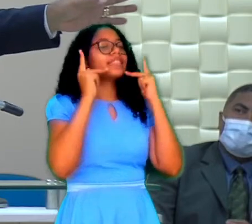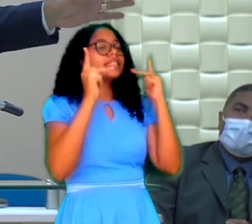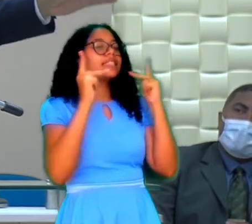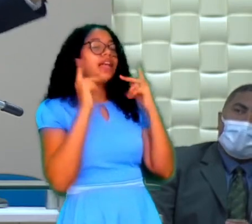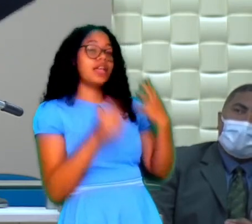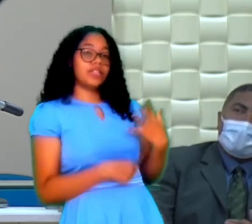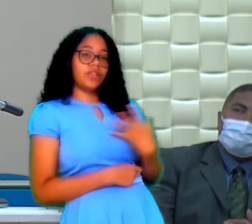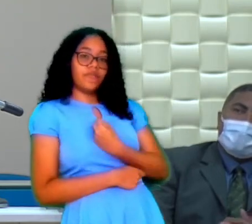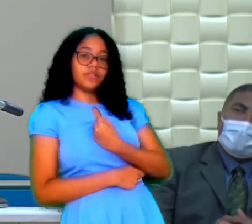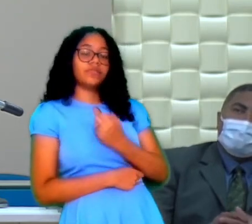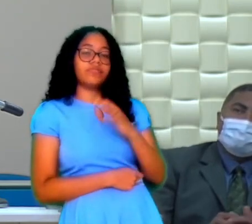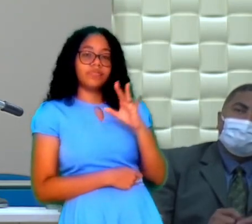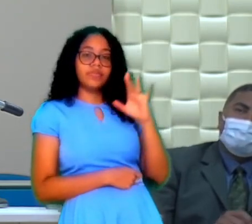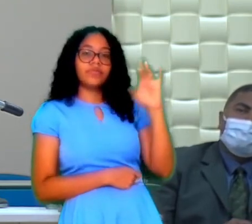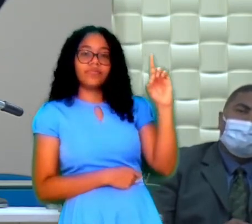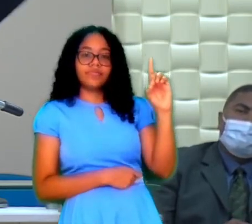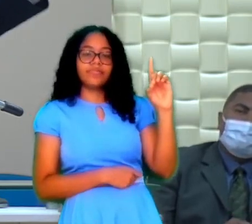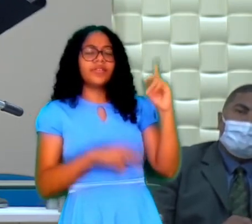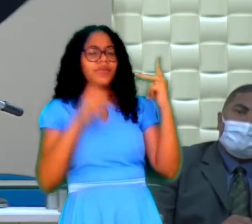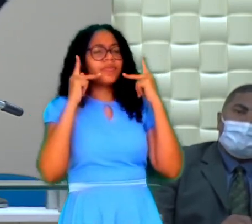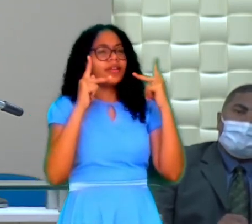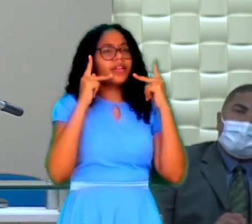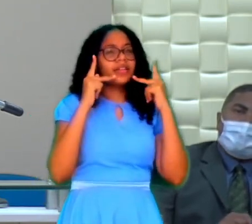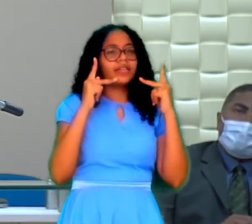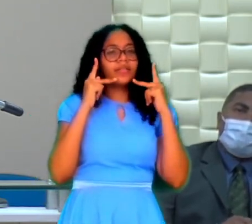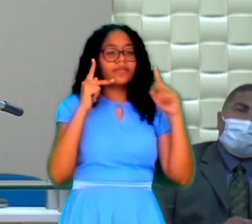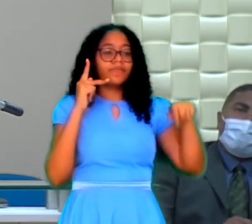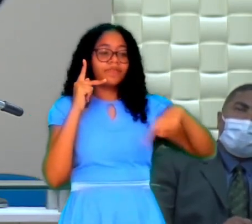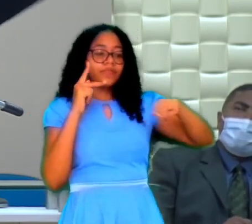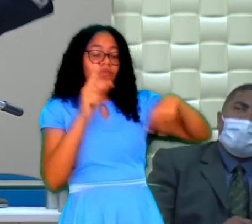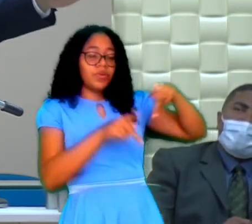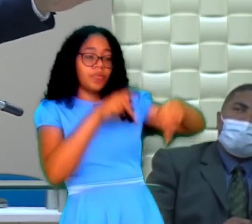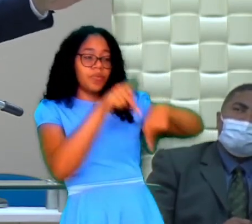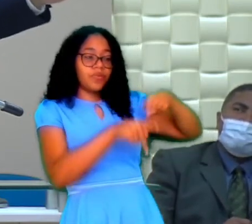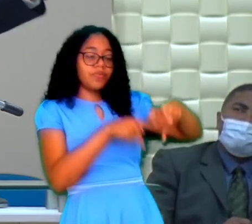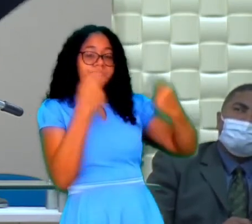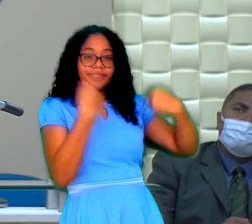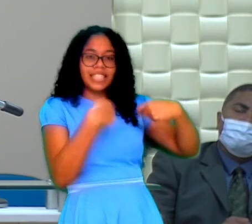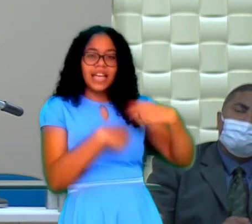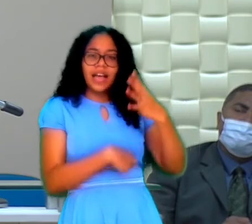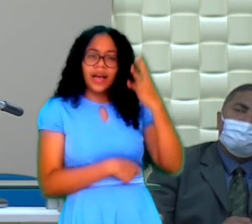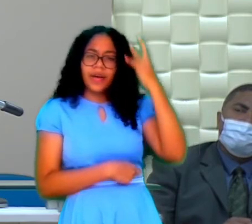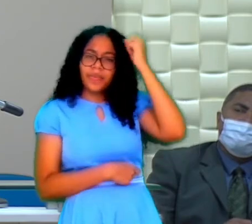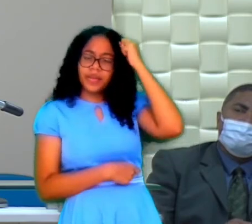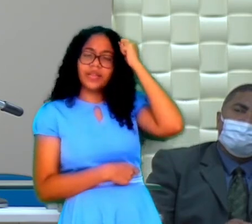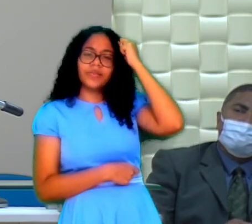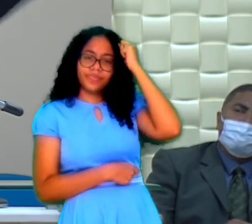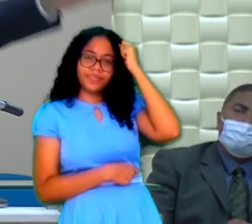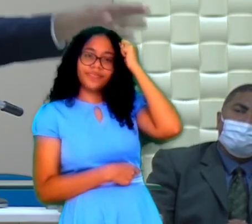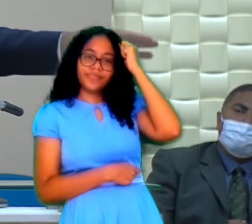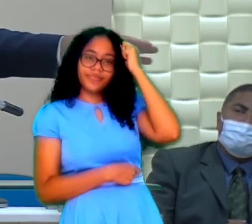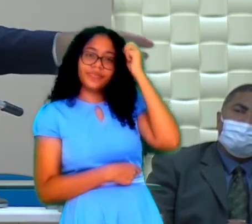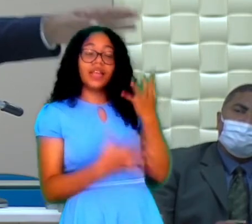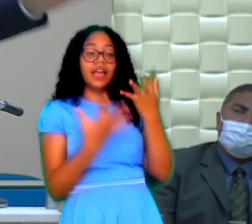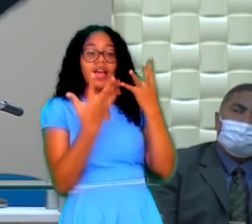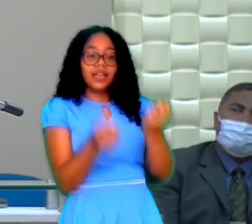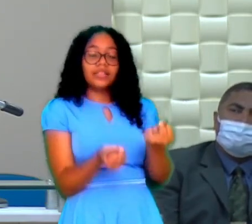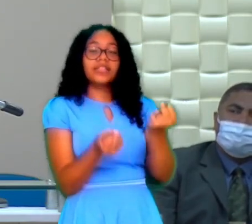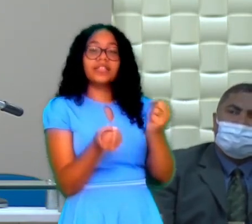ela, Deus te dará a vitória, e ao final dela tu estarás cantando e glorificando o santo